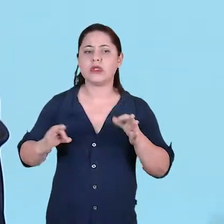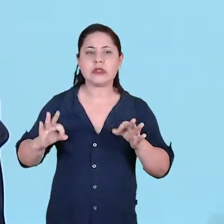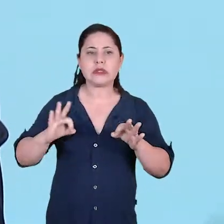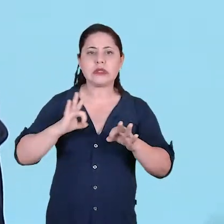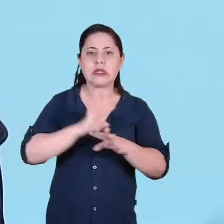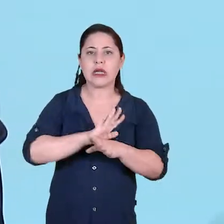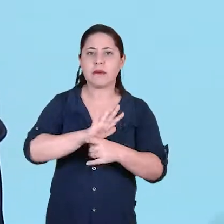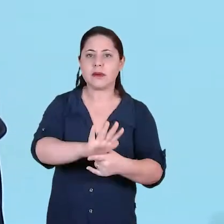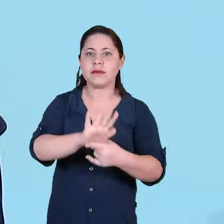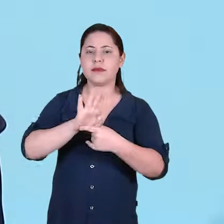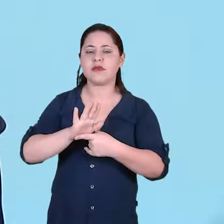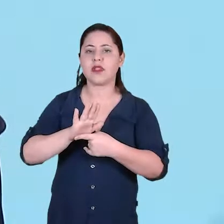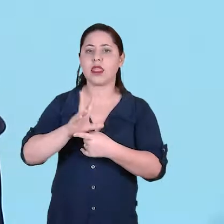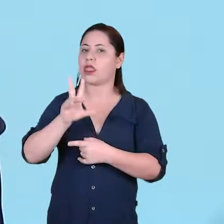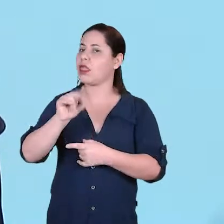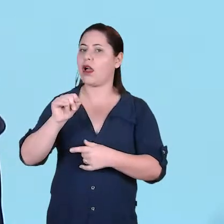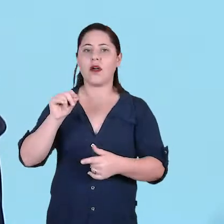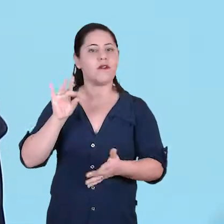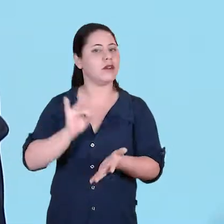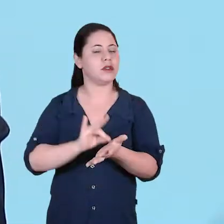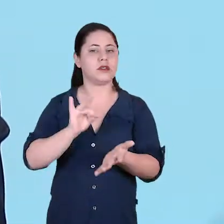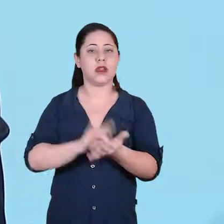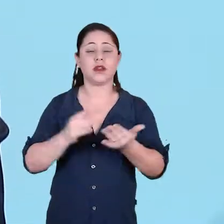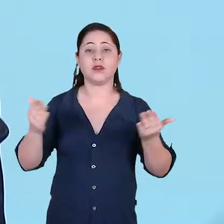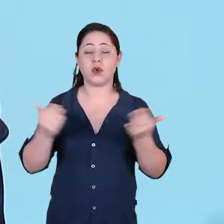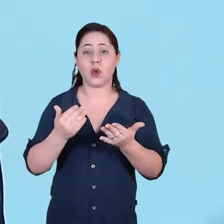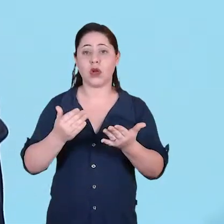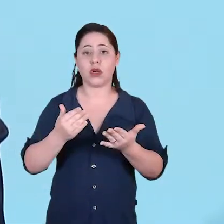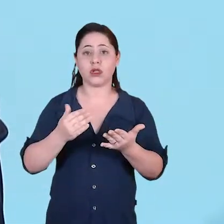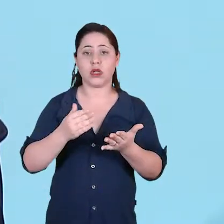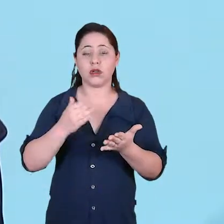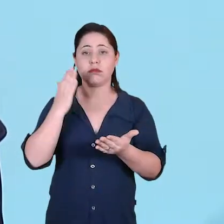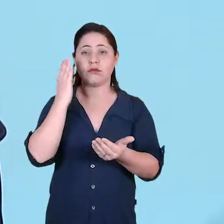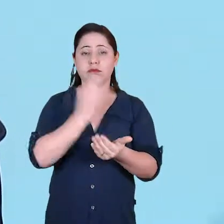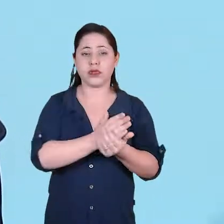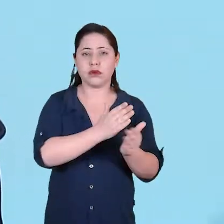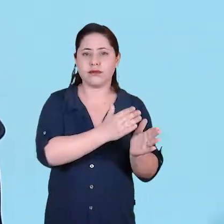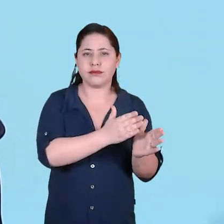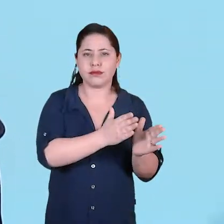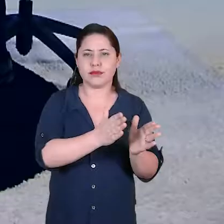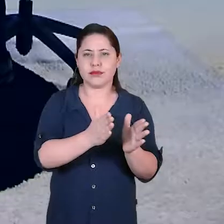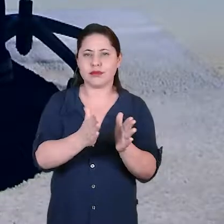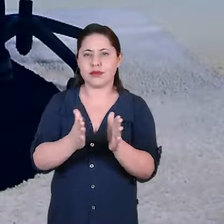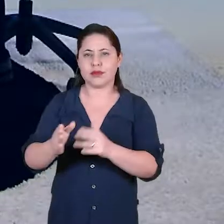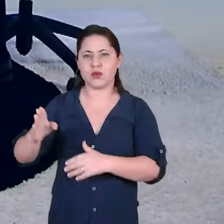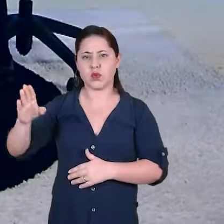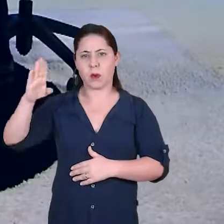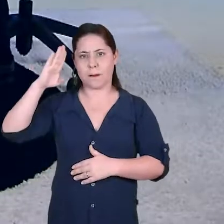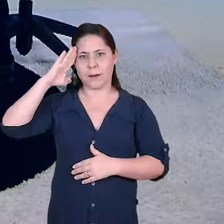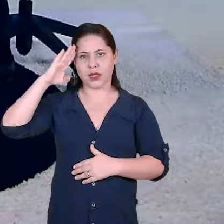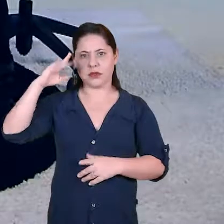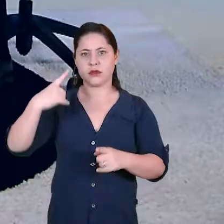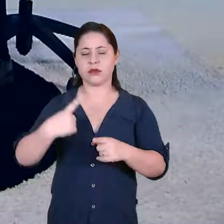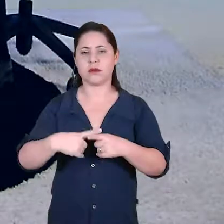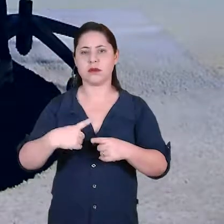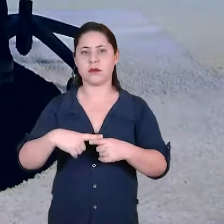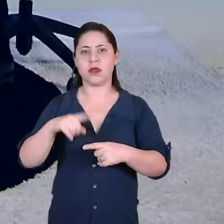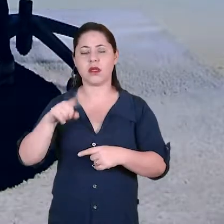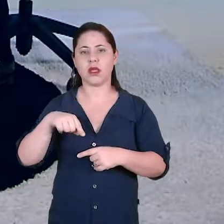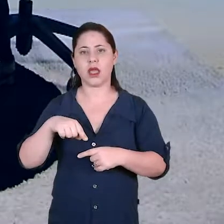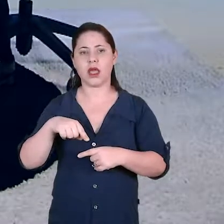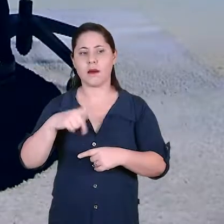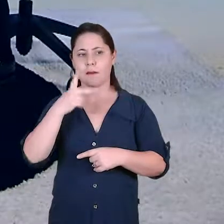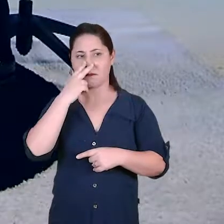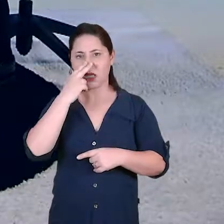não é verdade, né? Está agora tramitando a reforma da Previdência dos militares, né, que, a meu ver, foi